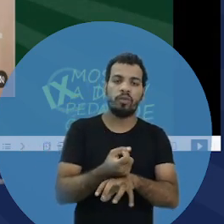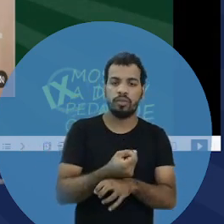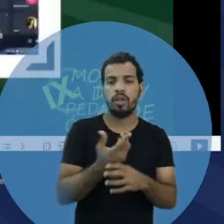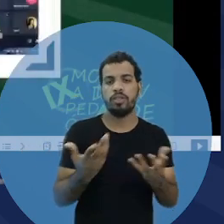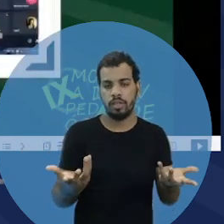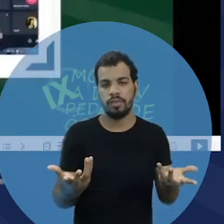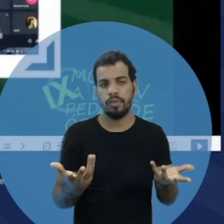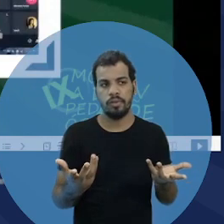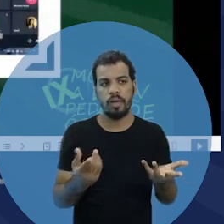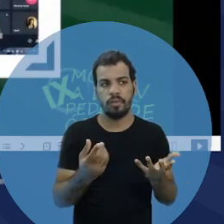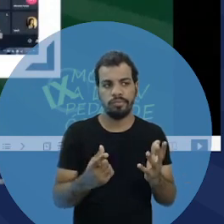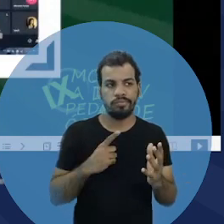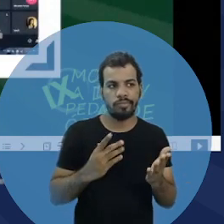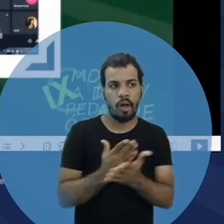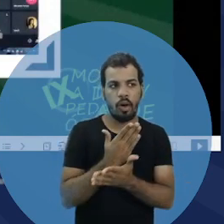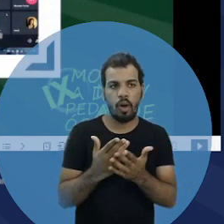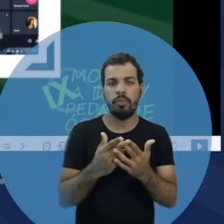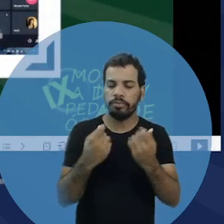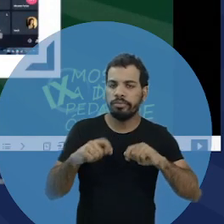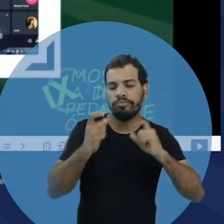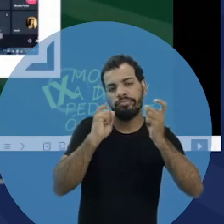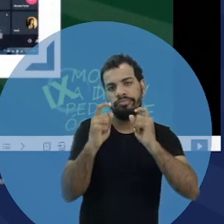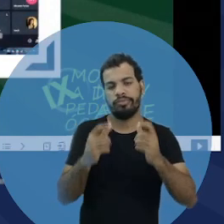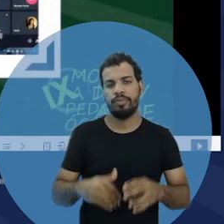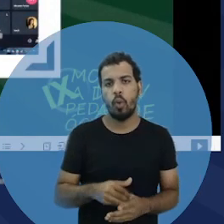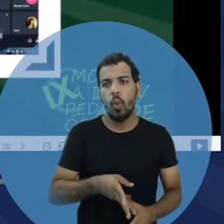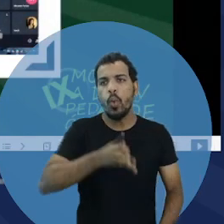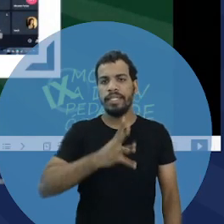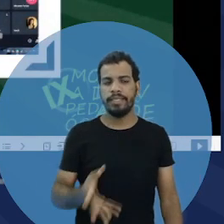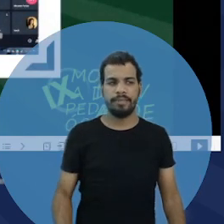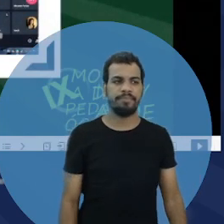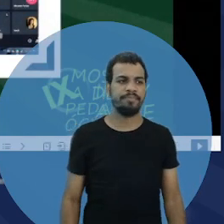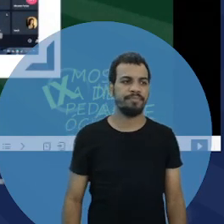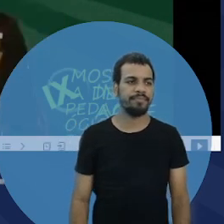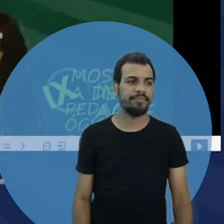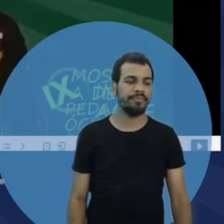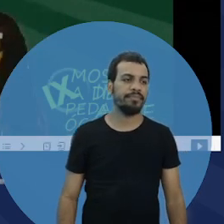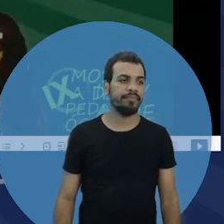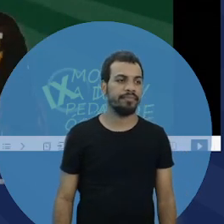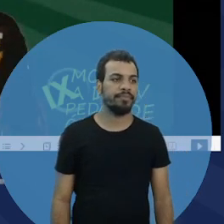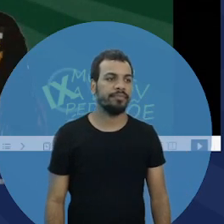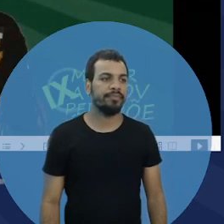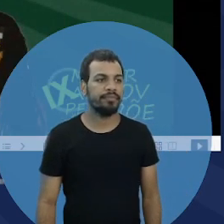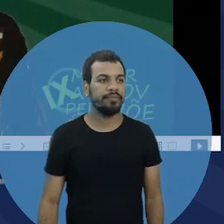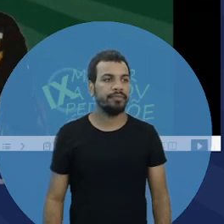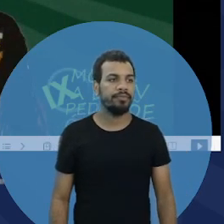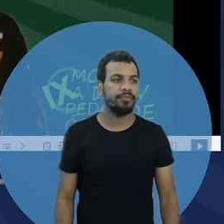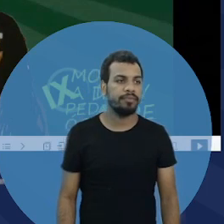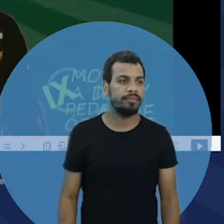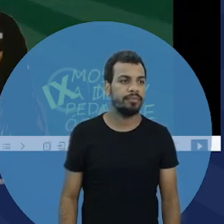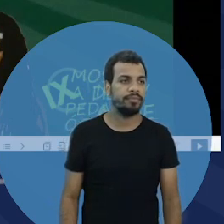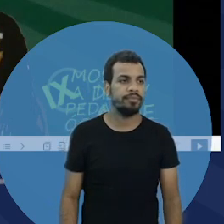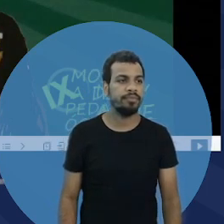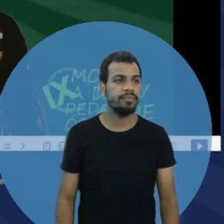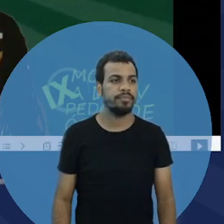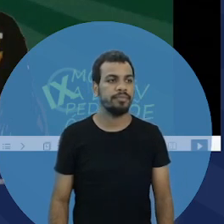passar. E qual foi o resultado? Pode passar isso aí. Qual foi o resultado?